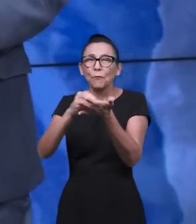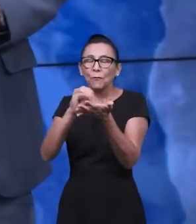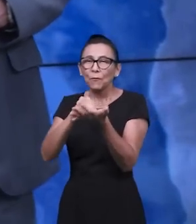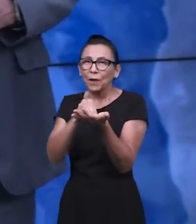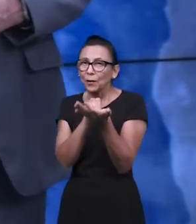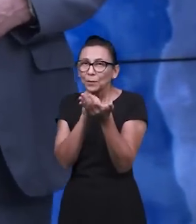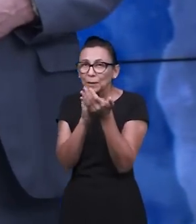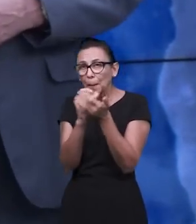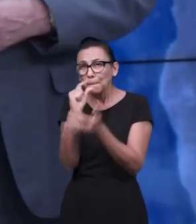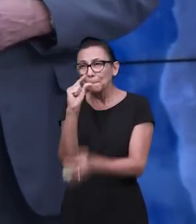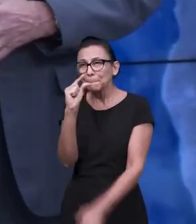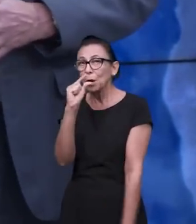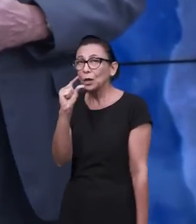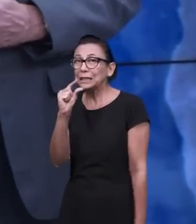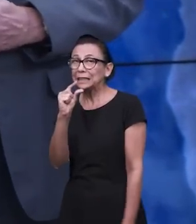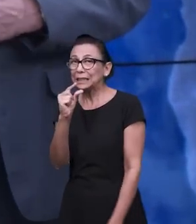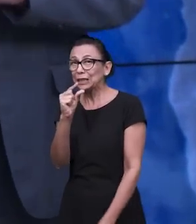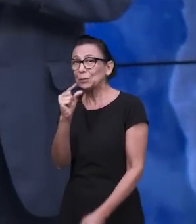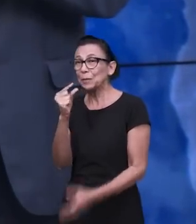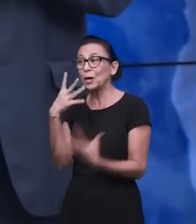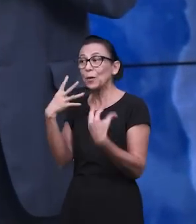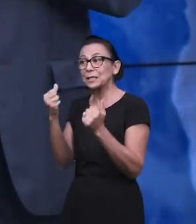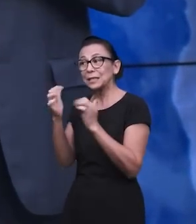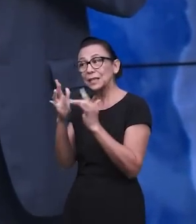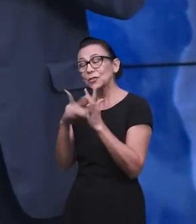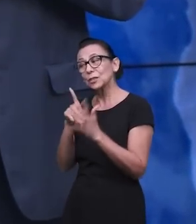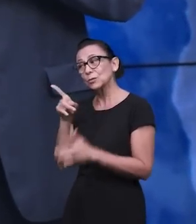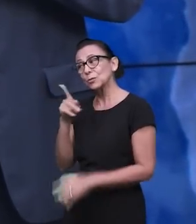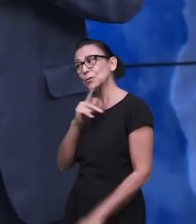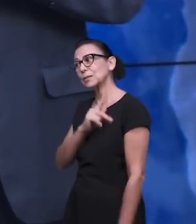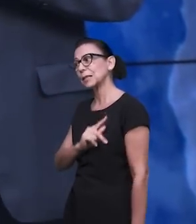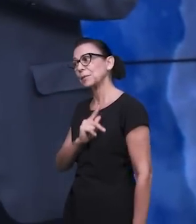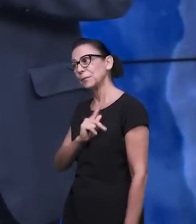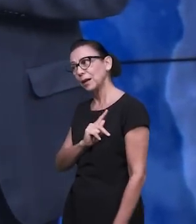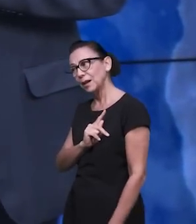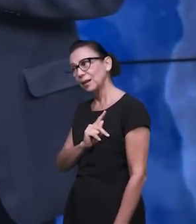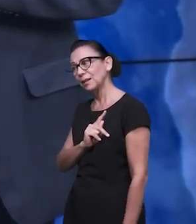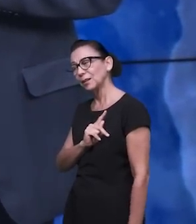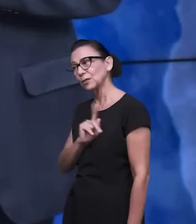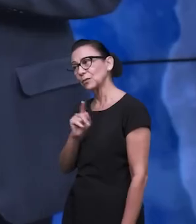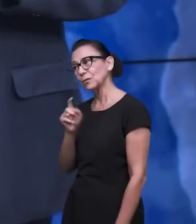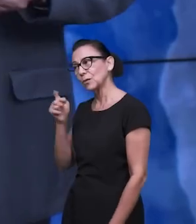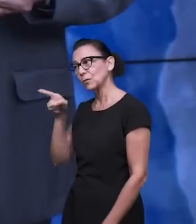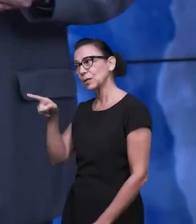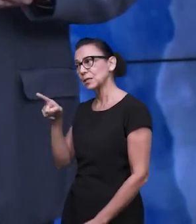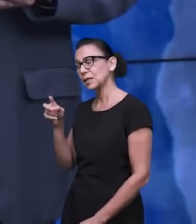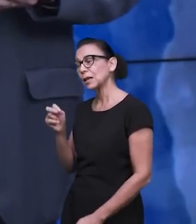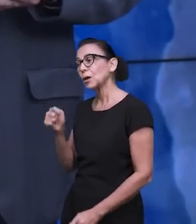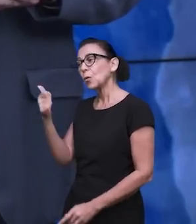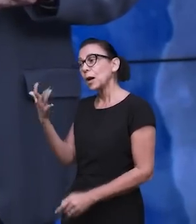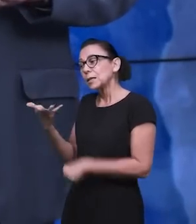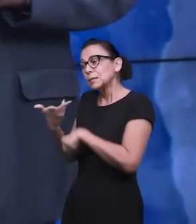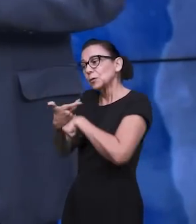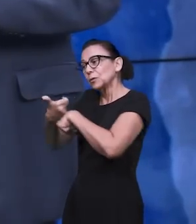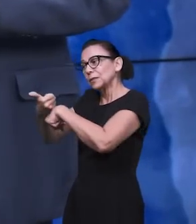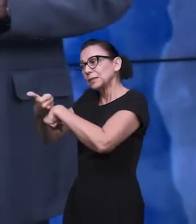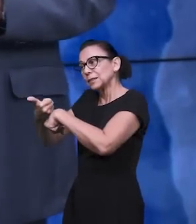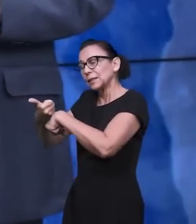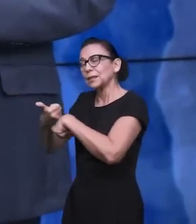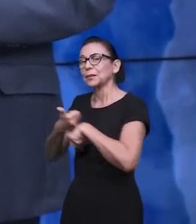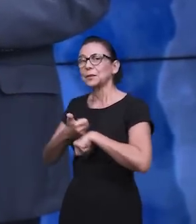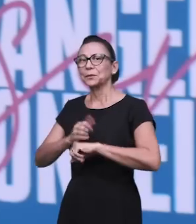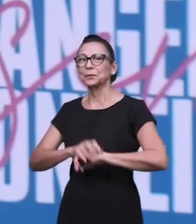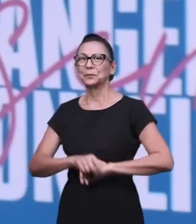mais ficar ouvindo, eu vou acabar virando um Quer dizer, crente. veio o questionamento e a aceitação. E o respeito? Vem depois, quando ele